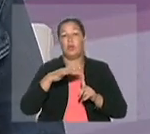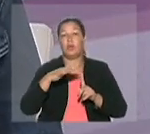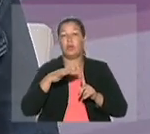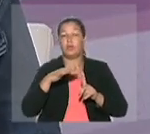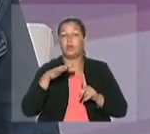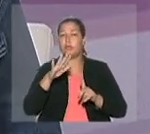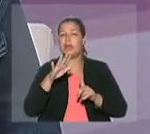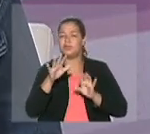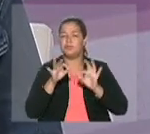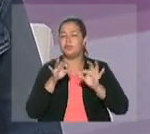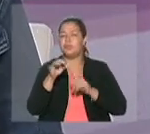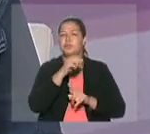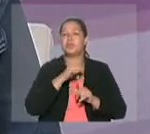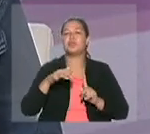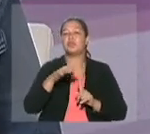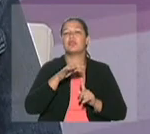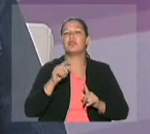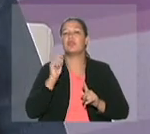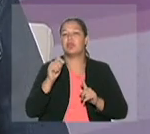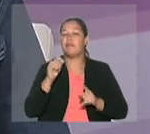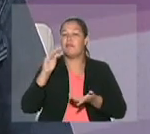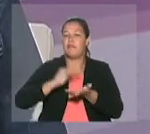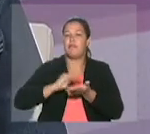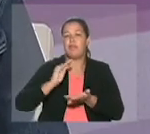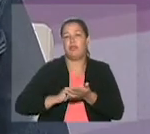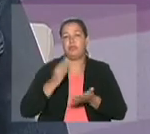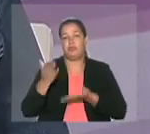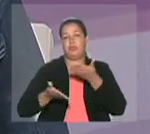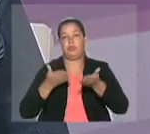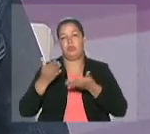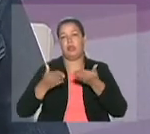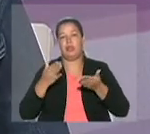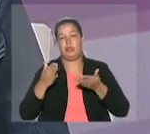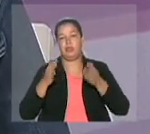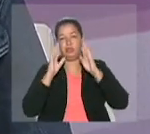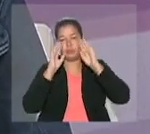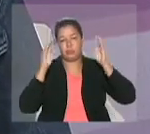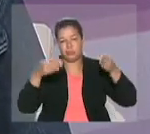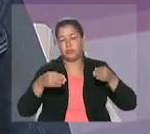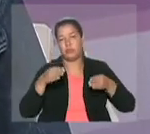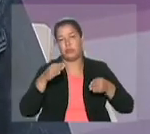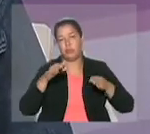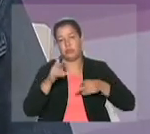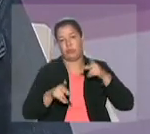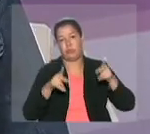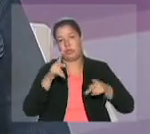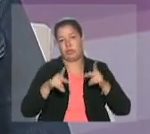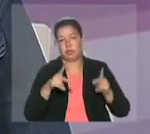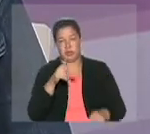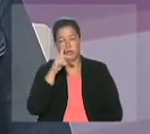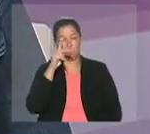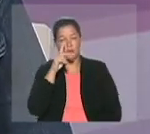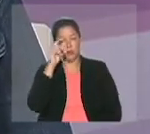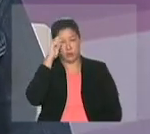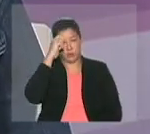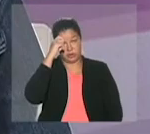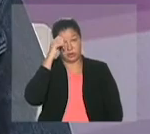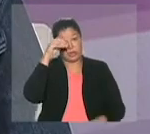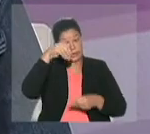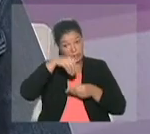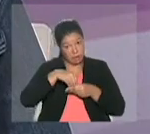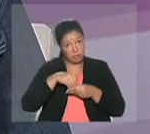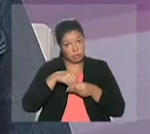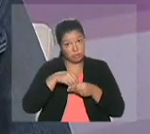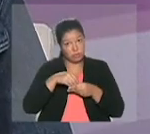através dessa falta de cuidado em relação à maioria da população, que é a população negra. E no caso de dentro do SUS, é